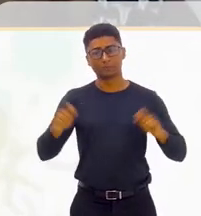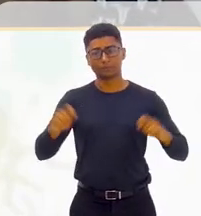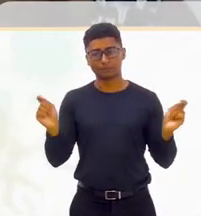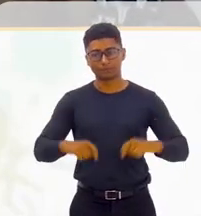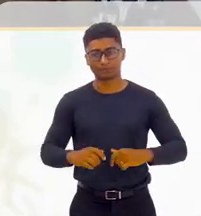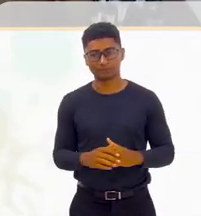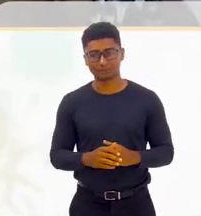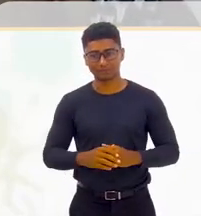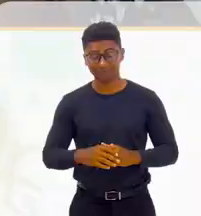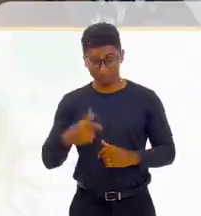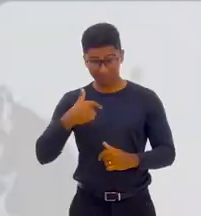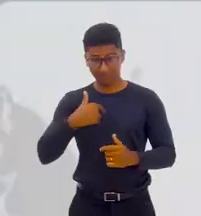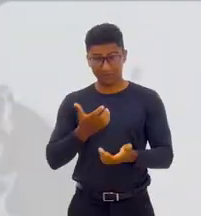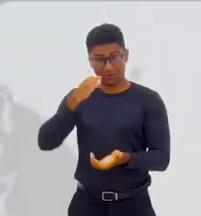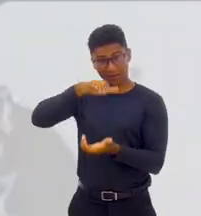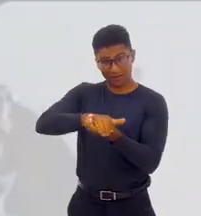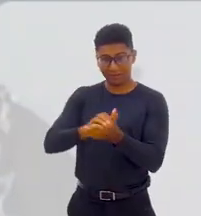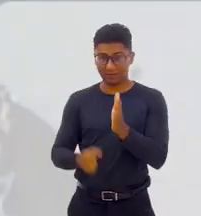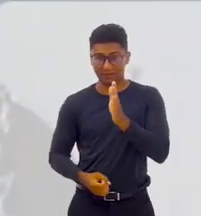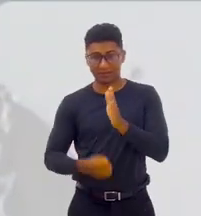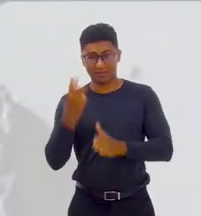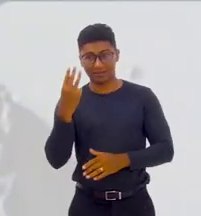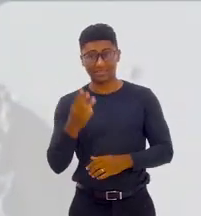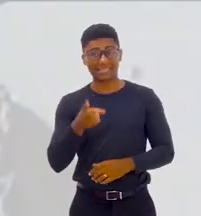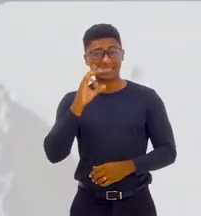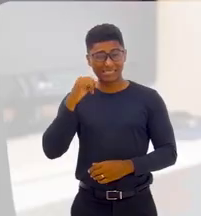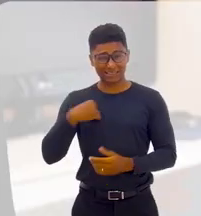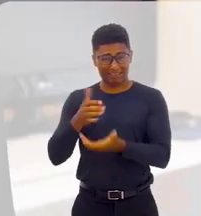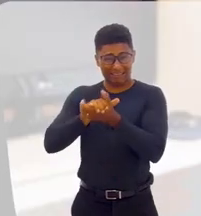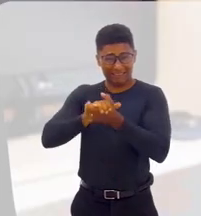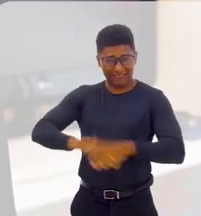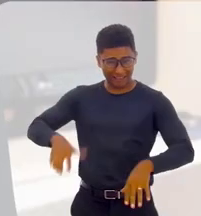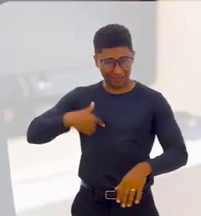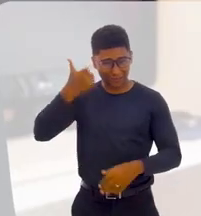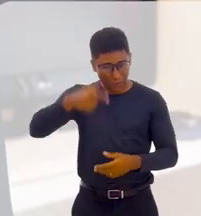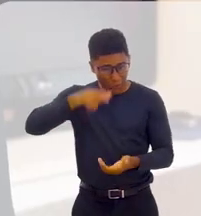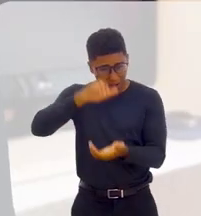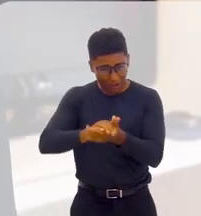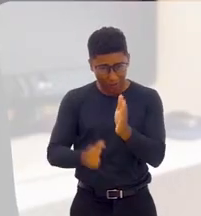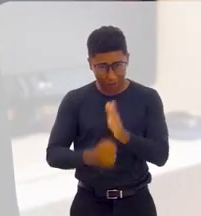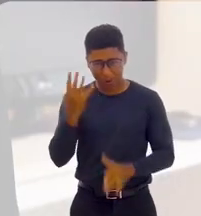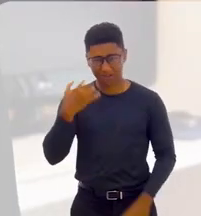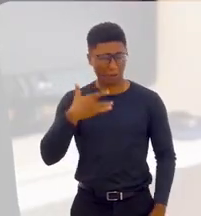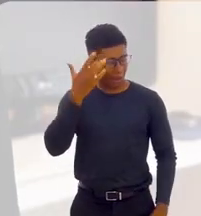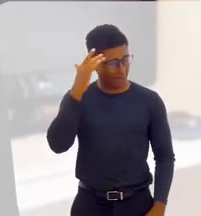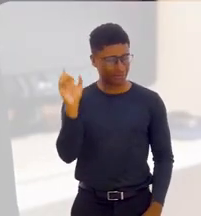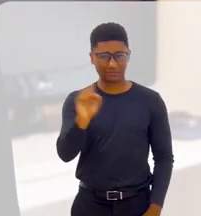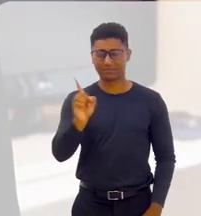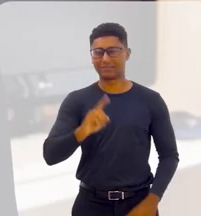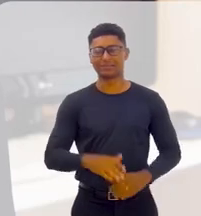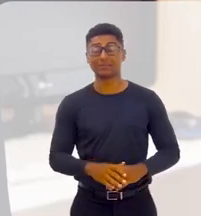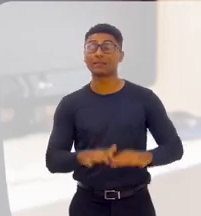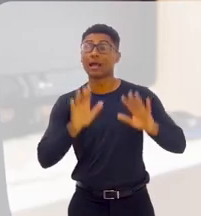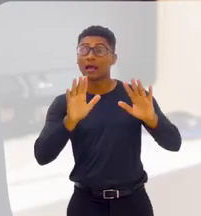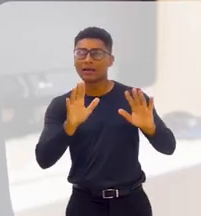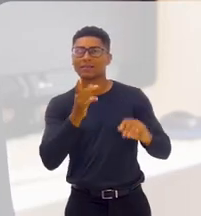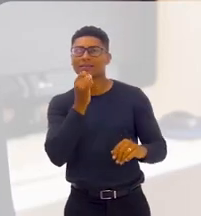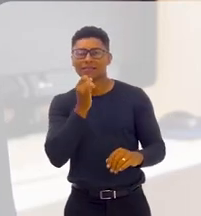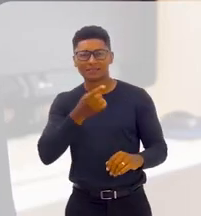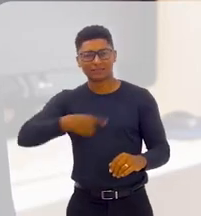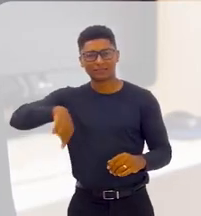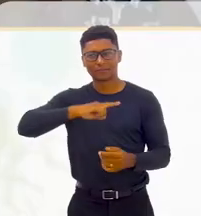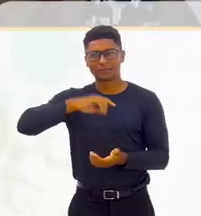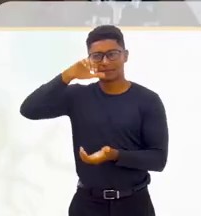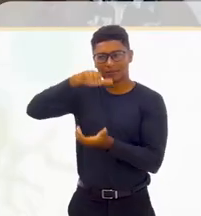também. Eu É tô no terceiro verdade. casamento, não sei se terminar, se eu vou pro quarto, não. Casamento Mas quando a gente tem, está